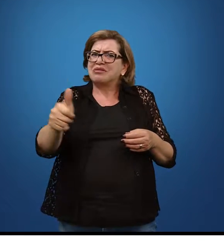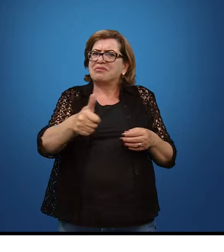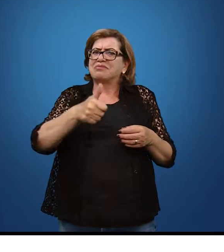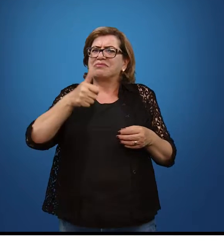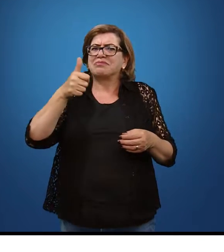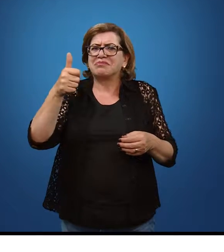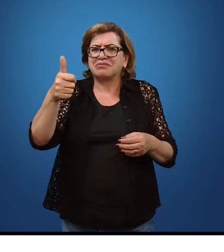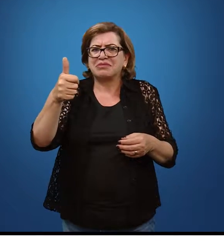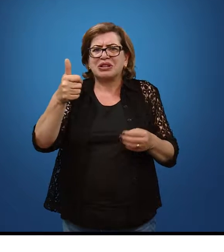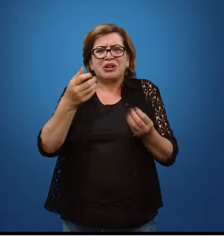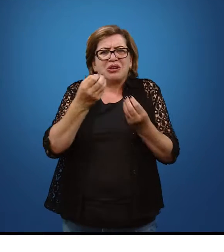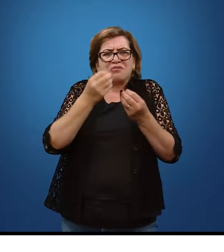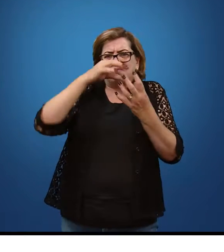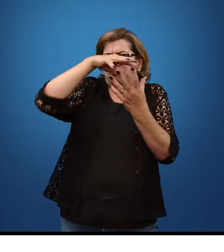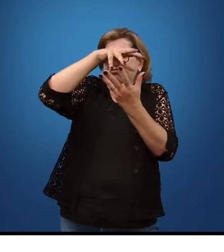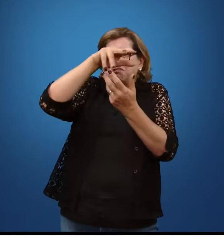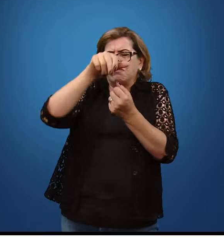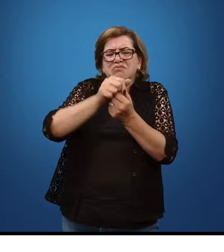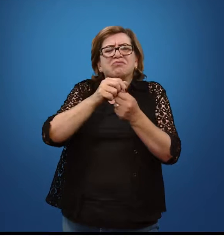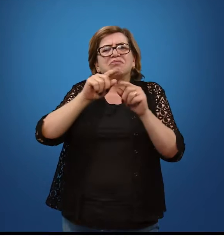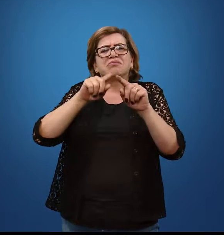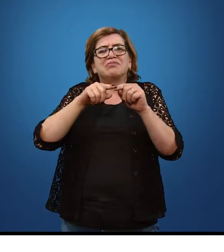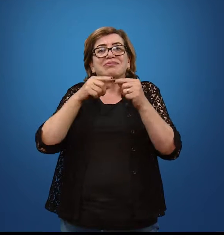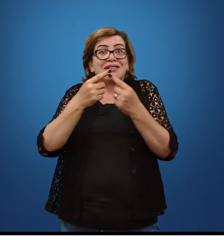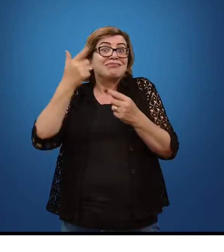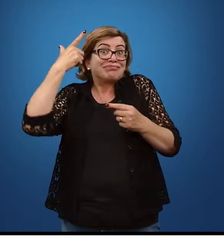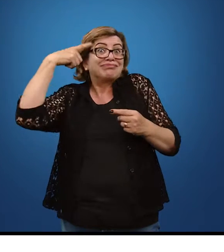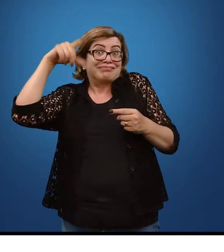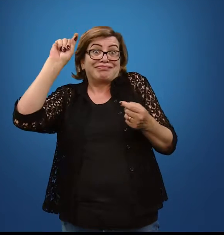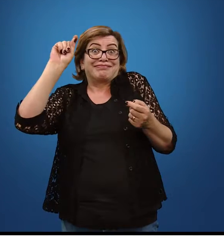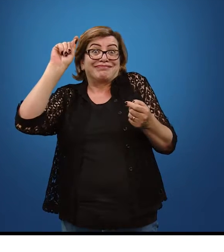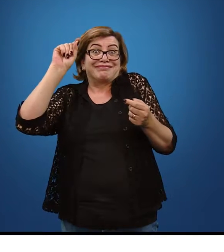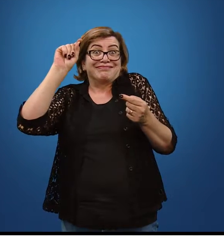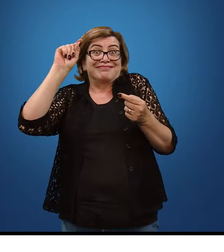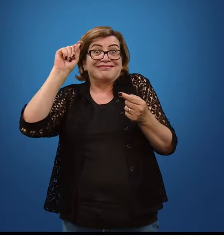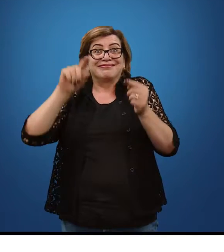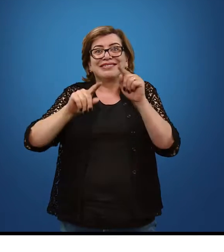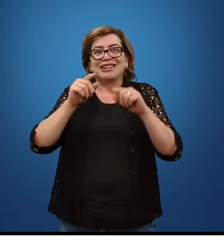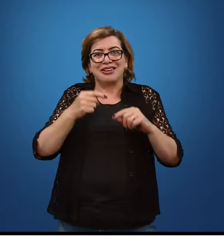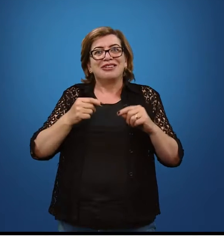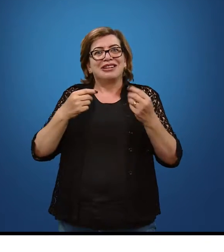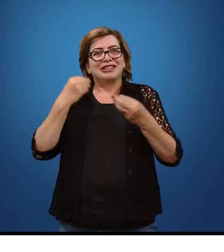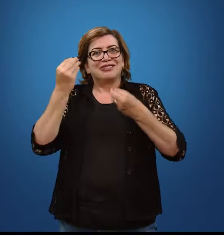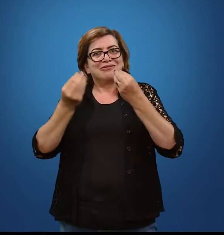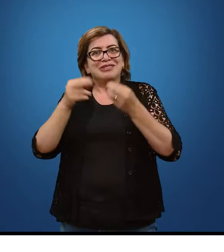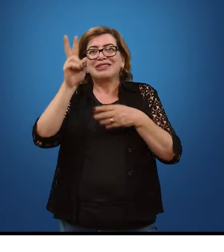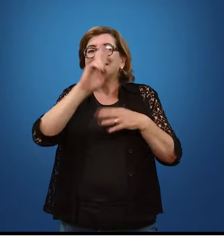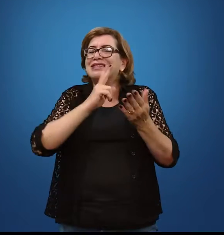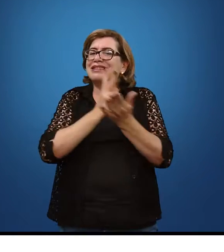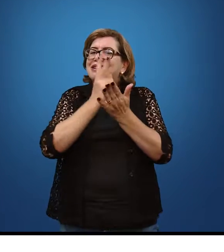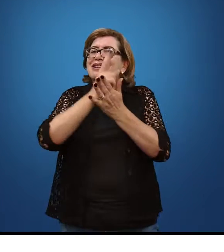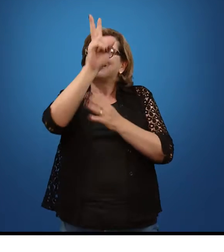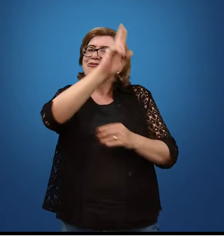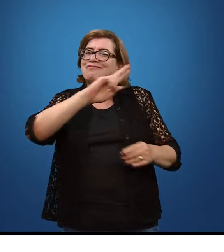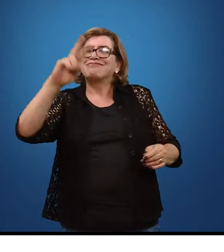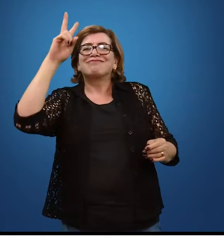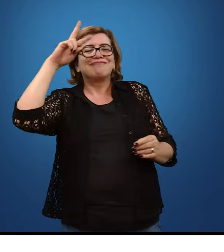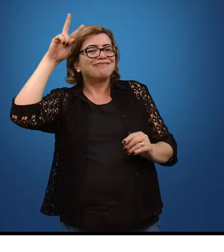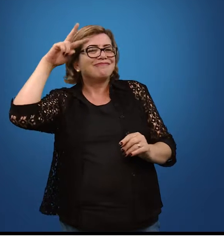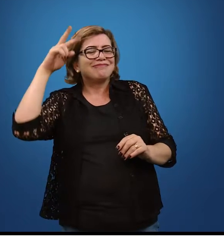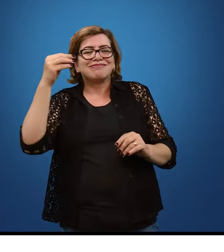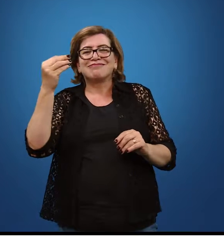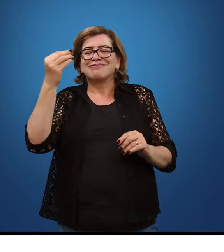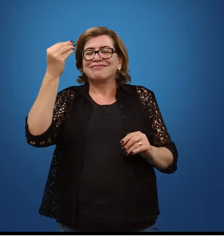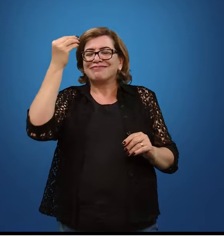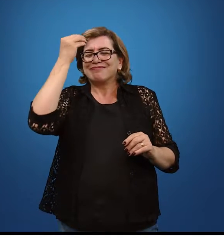mundo, ou a melhor seleção brasileira. No entanto, ela deu resultado. E isso faz com que o nome dela esteja para sempre na memória